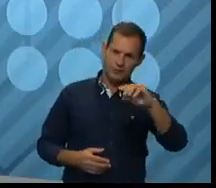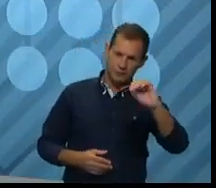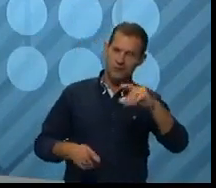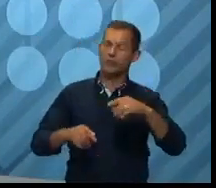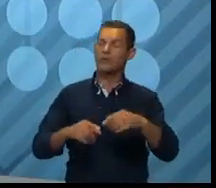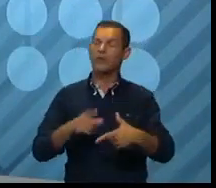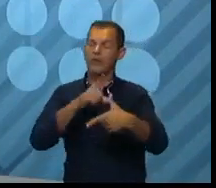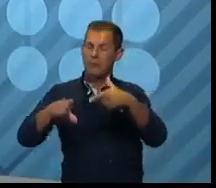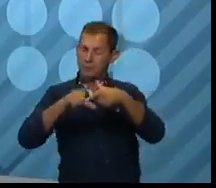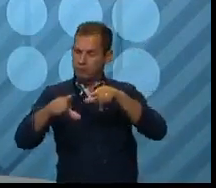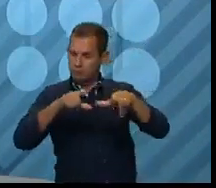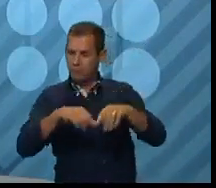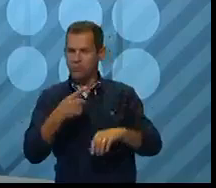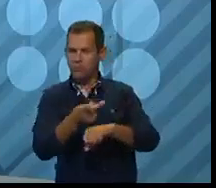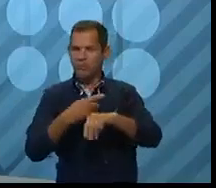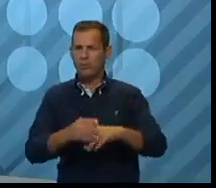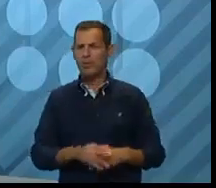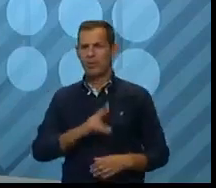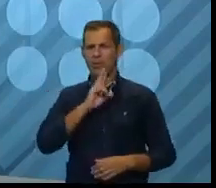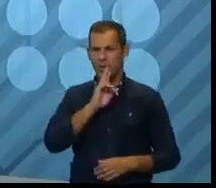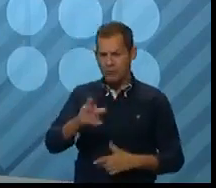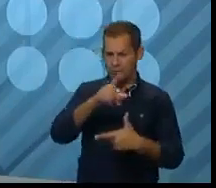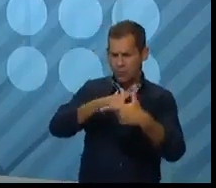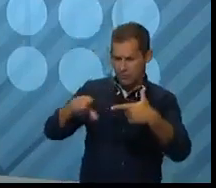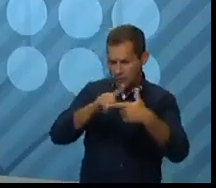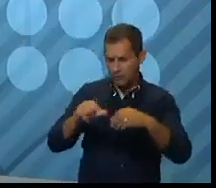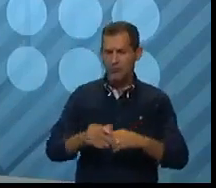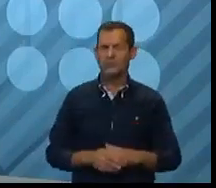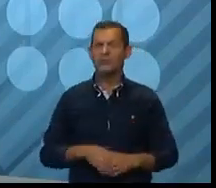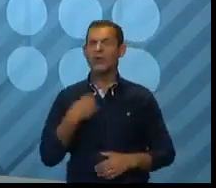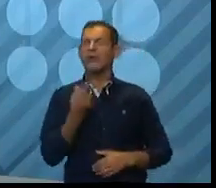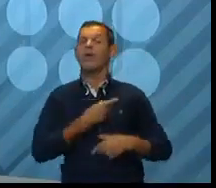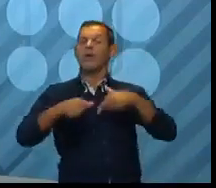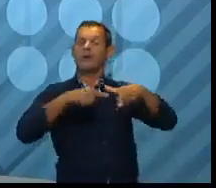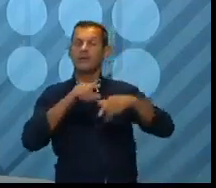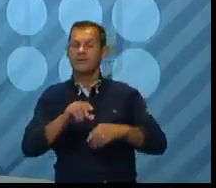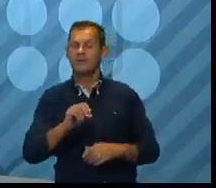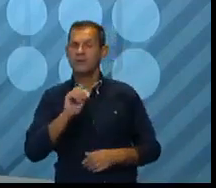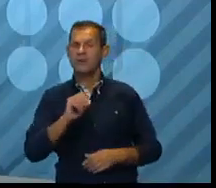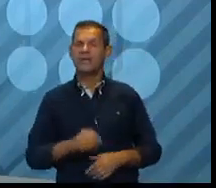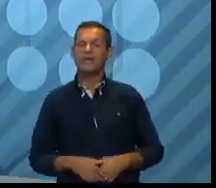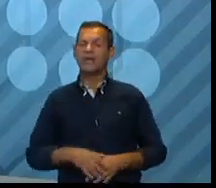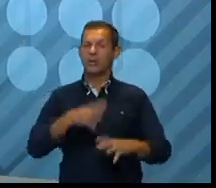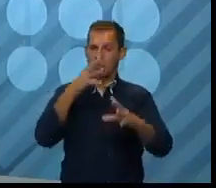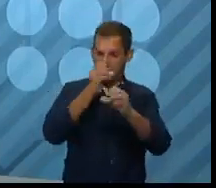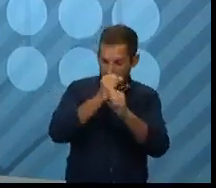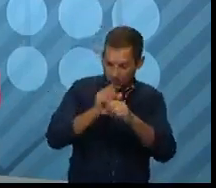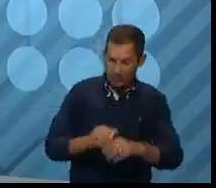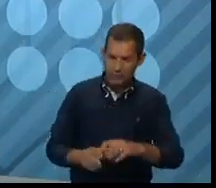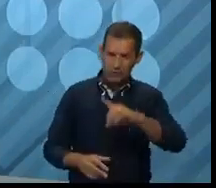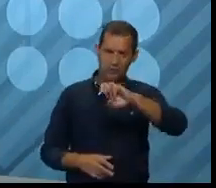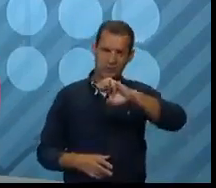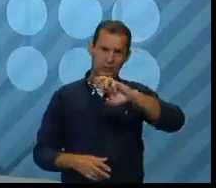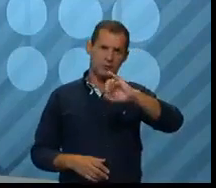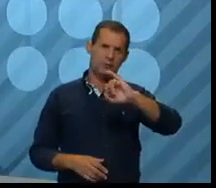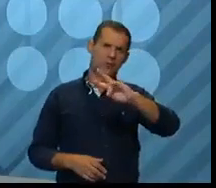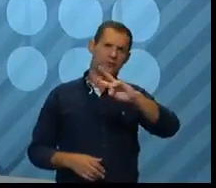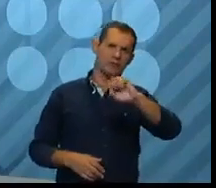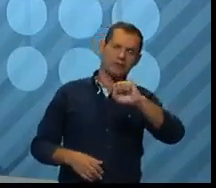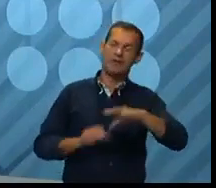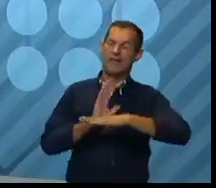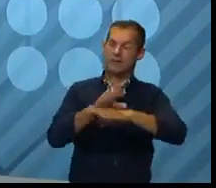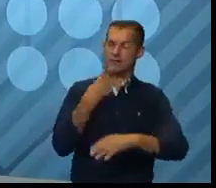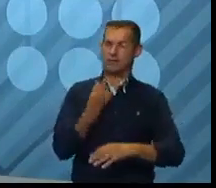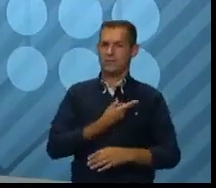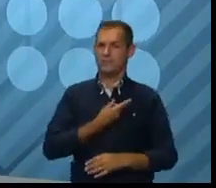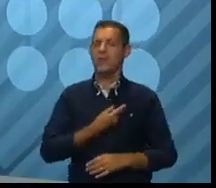com problemas que a gente busca minimizar ou maximizar algo, a gente trabalha, então, com as derivadas nos